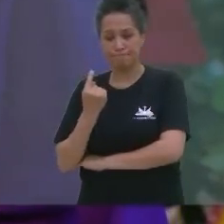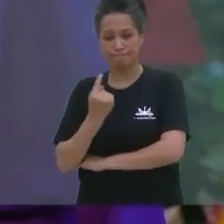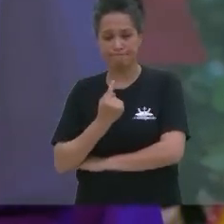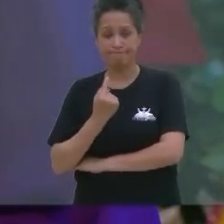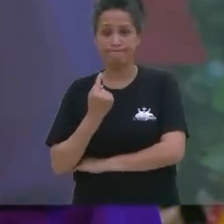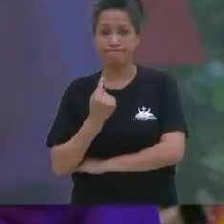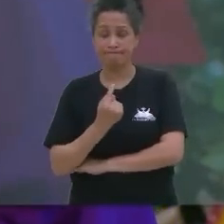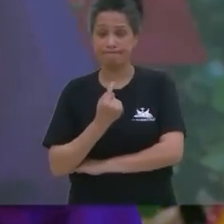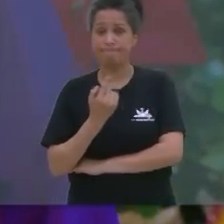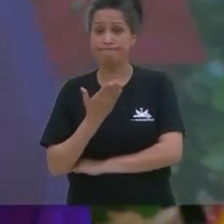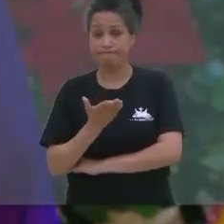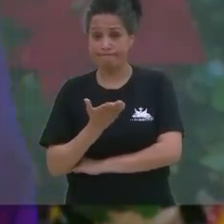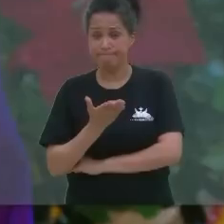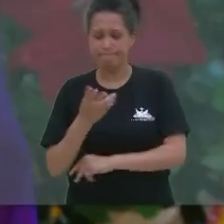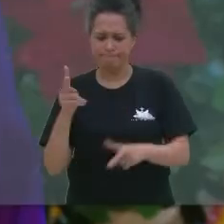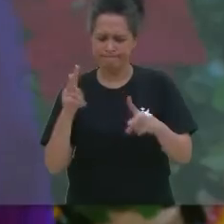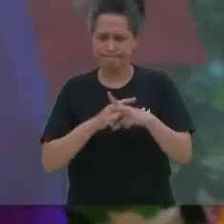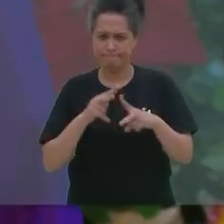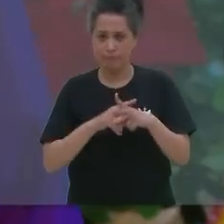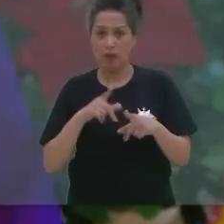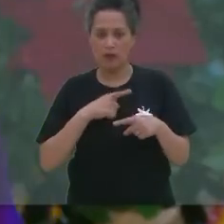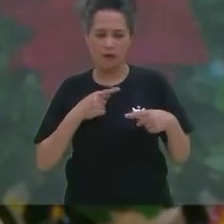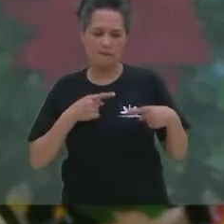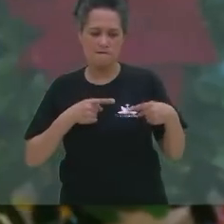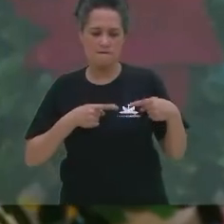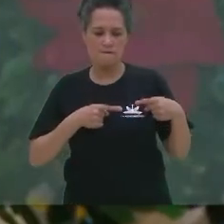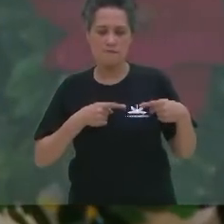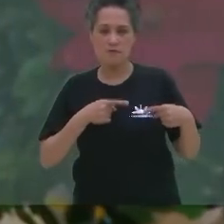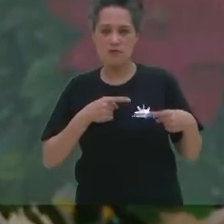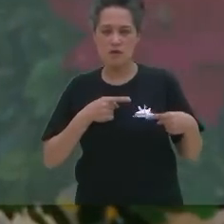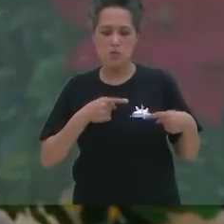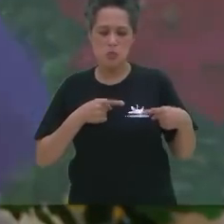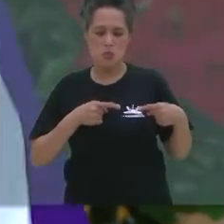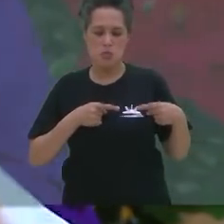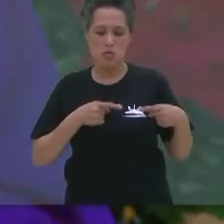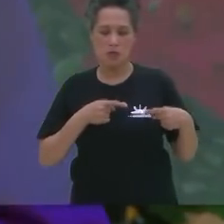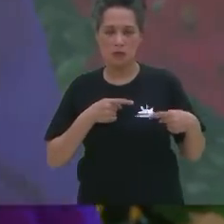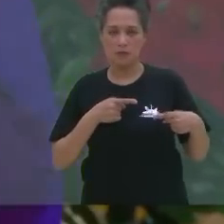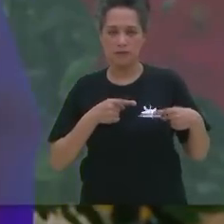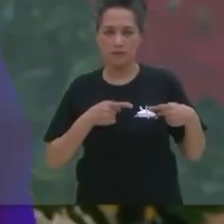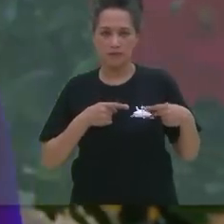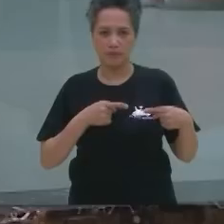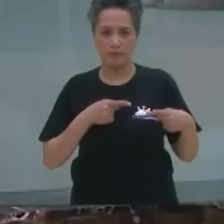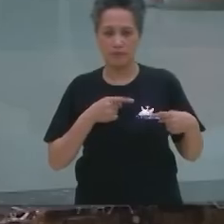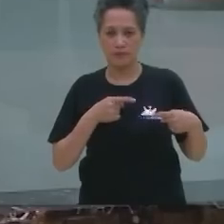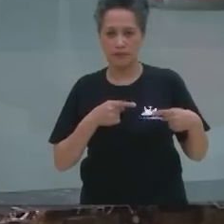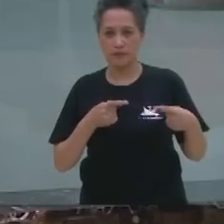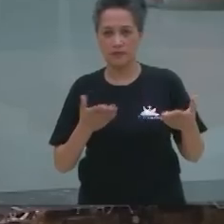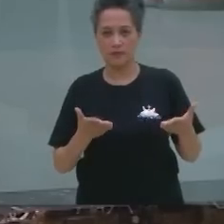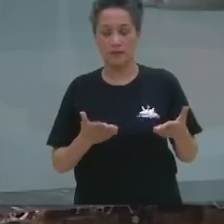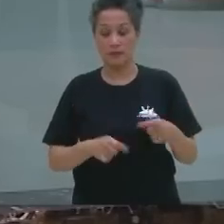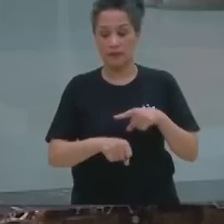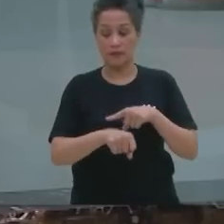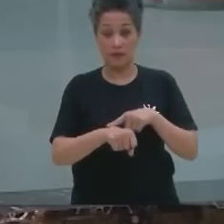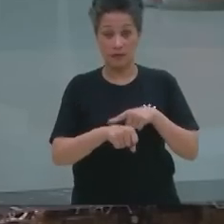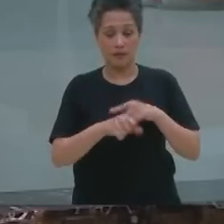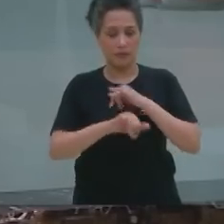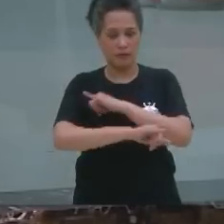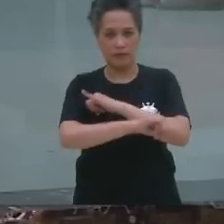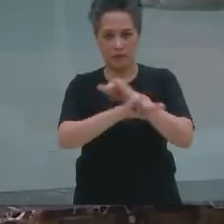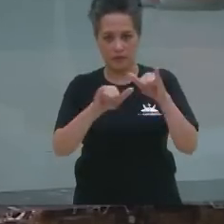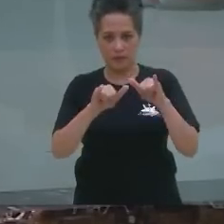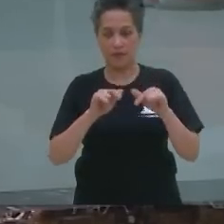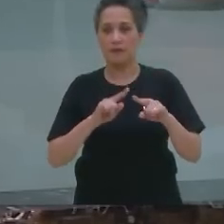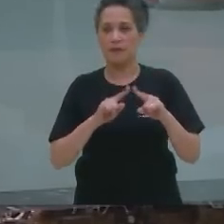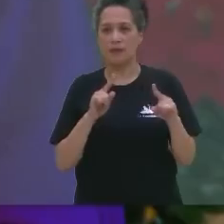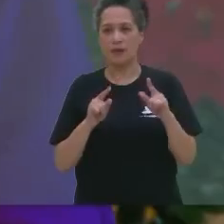Imoralidades, brigas, rivalidades. Vou ao outro lado, o tempo já está me avisando, mas